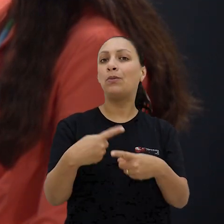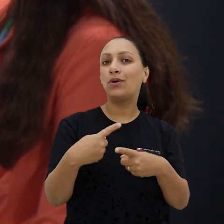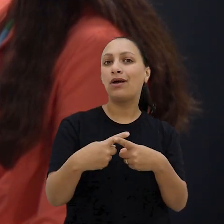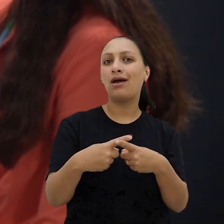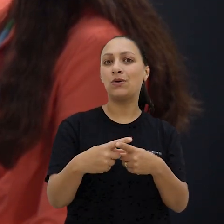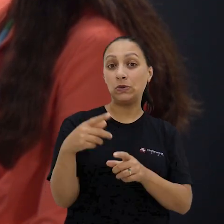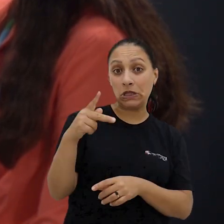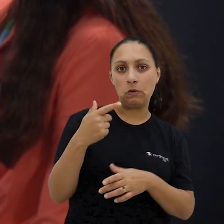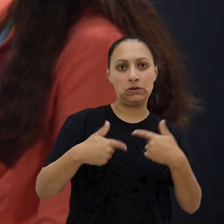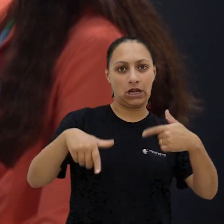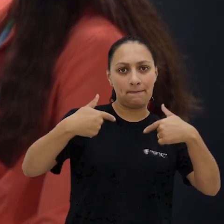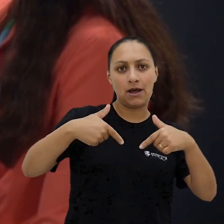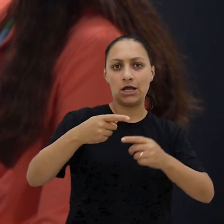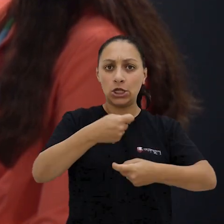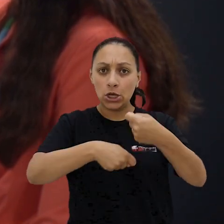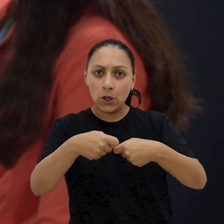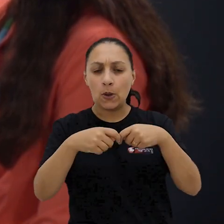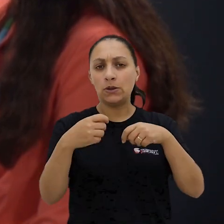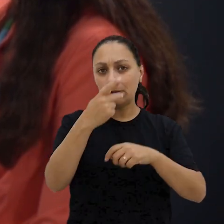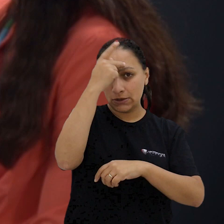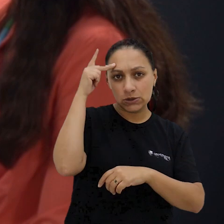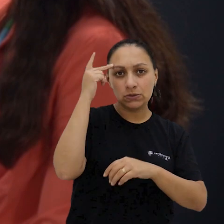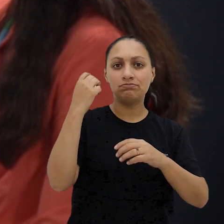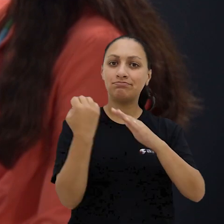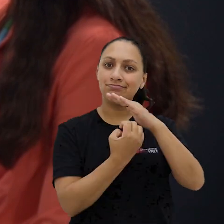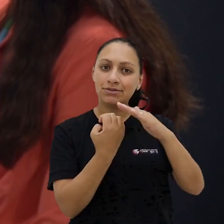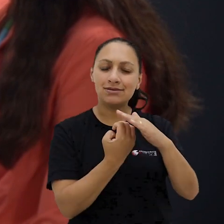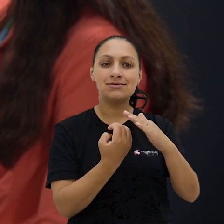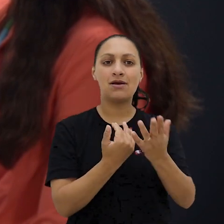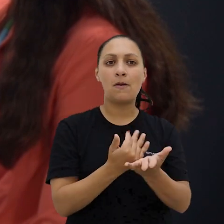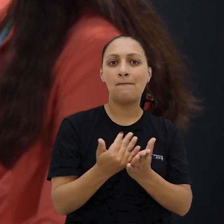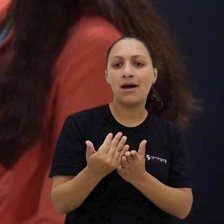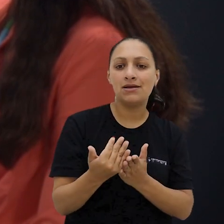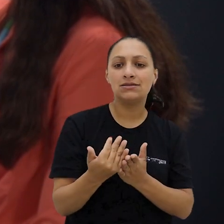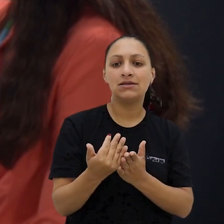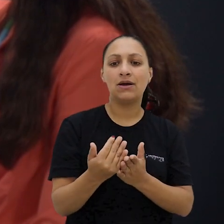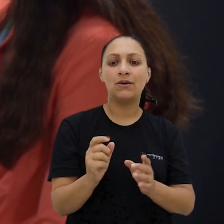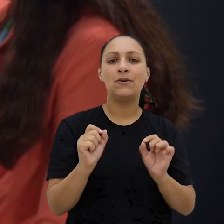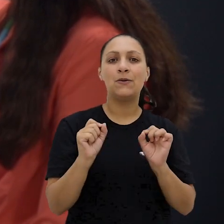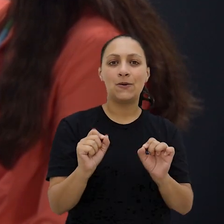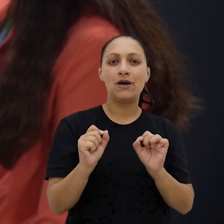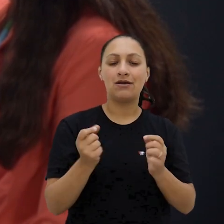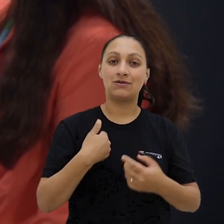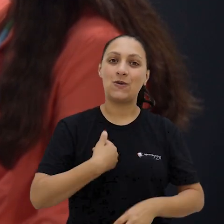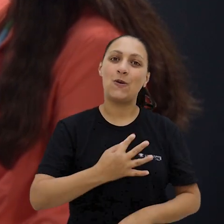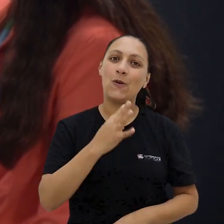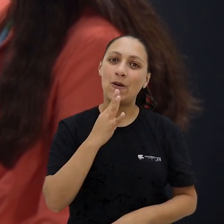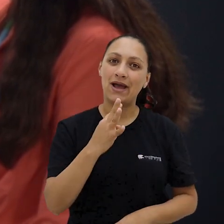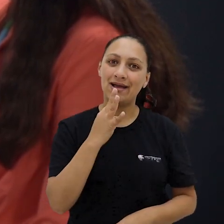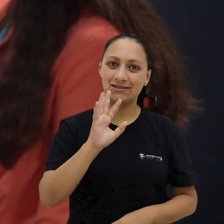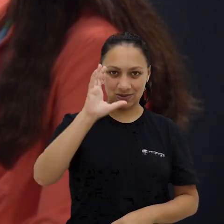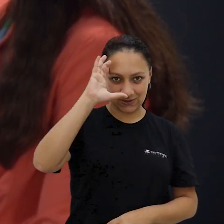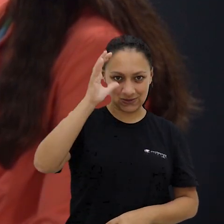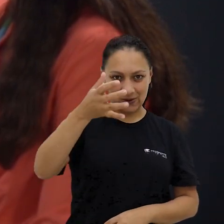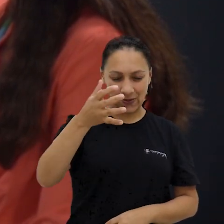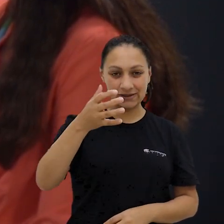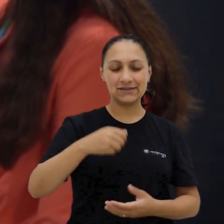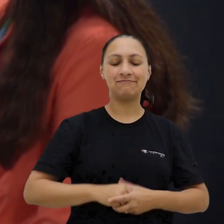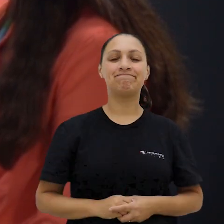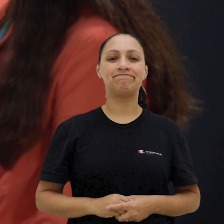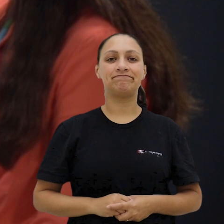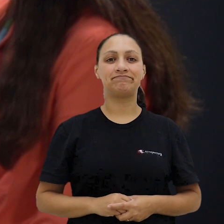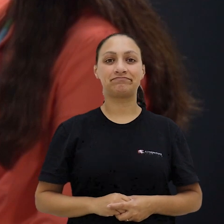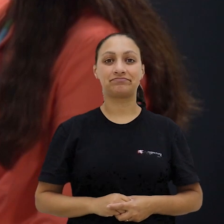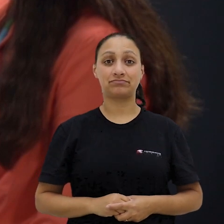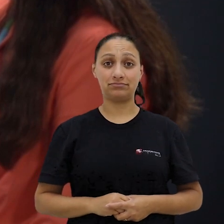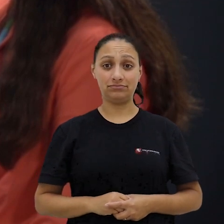teu trabalho, negócio, pessoas, empresas, que tu acaba indicando porque tu conhece soluções que, via de